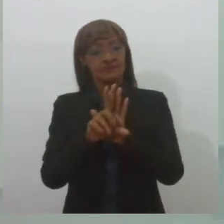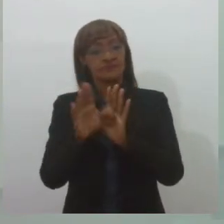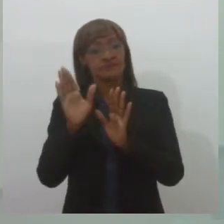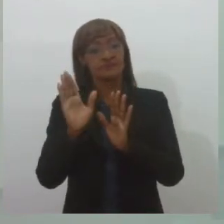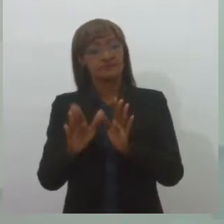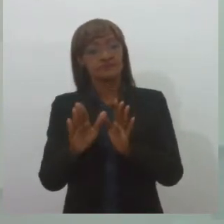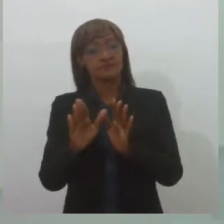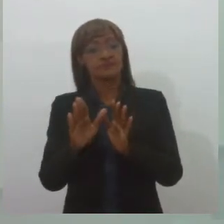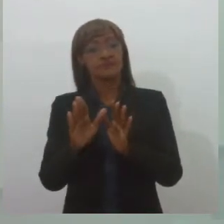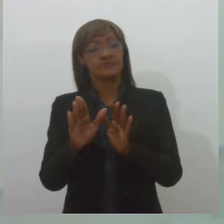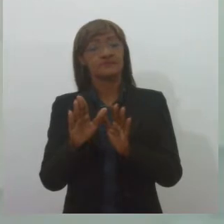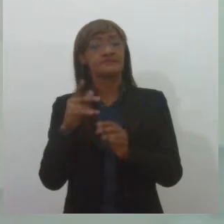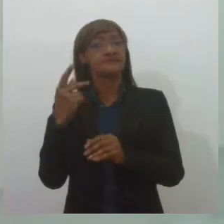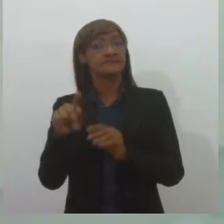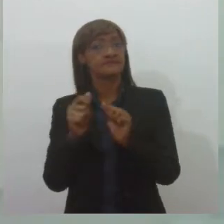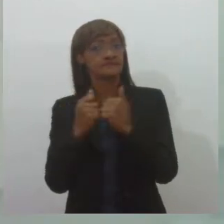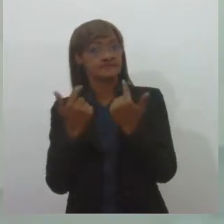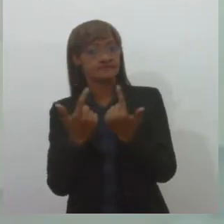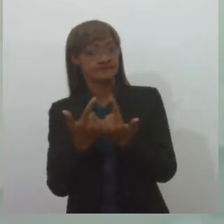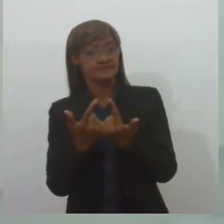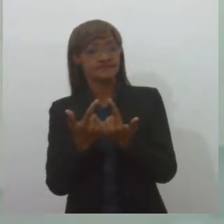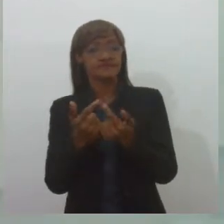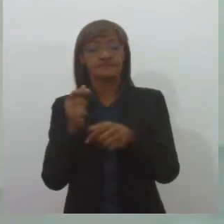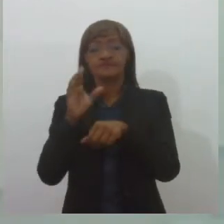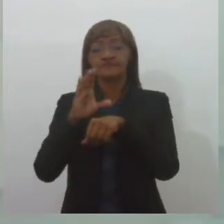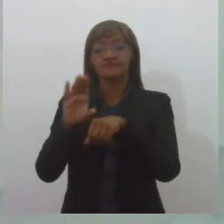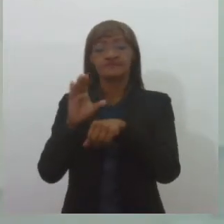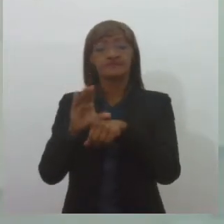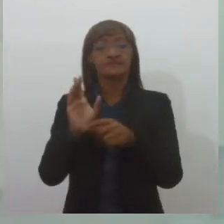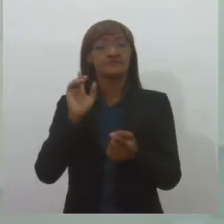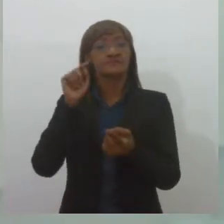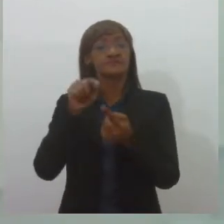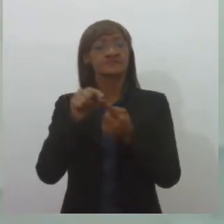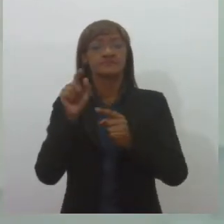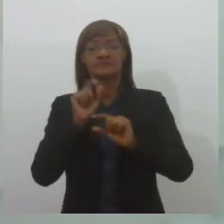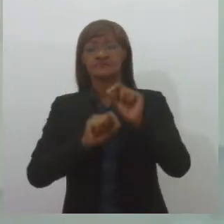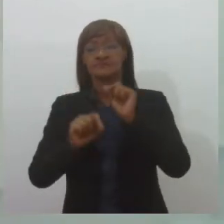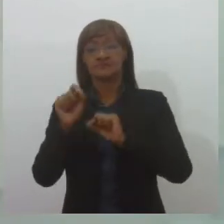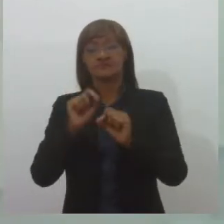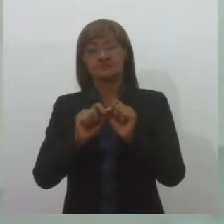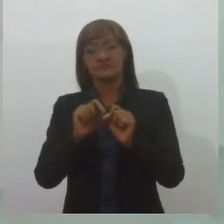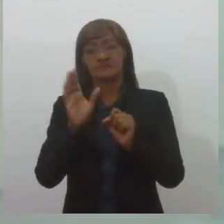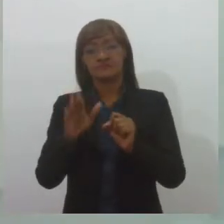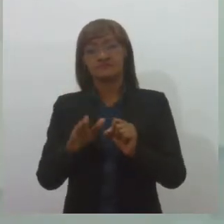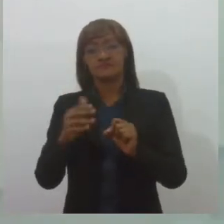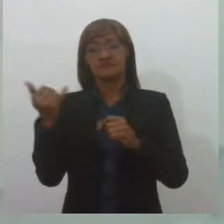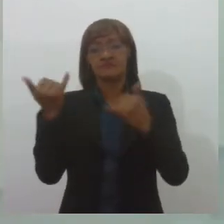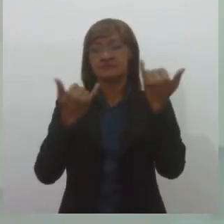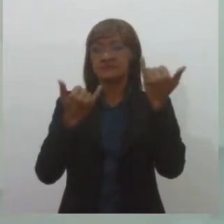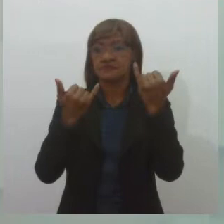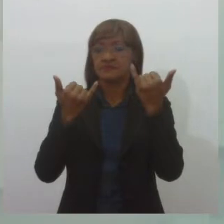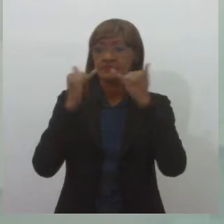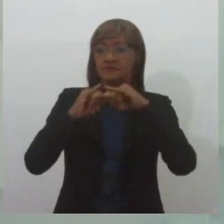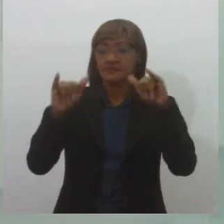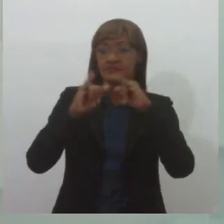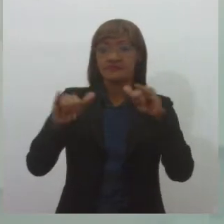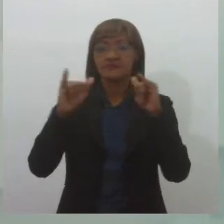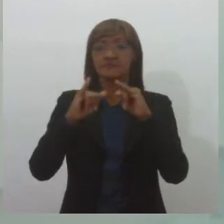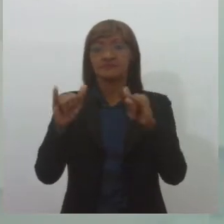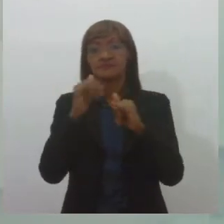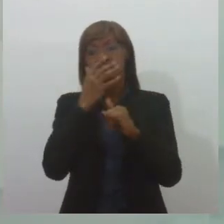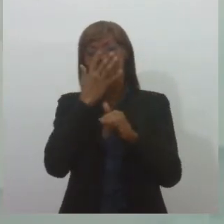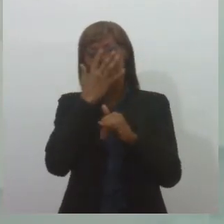para o ambiente legislativo Então esse curso Ele tem como objetivo é trazer mais informações também na redação